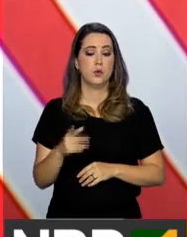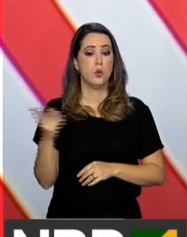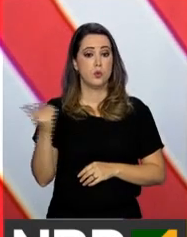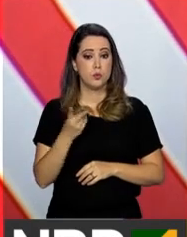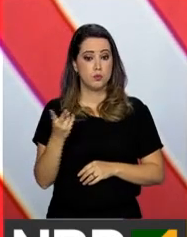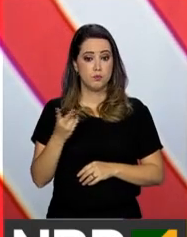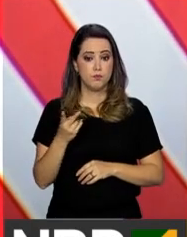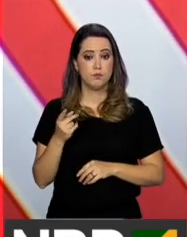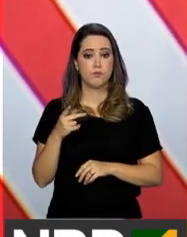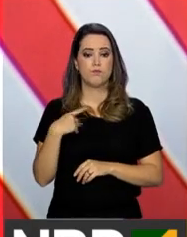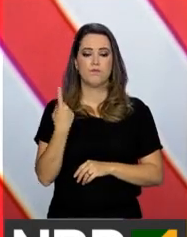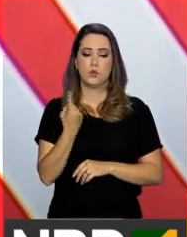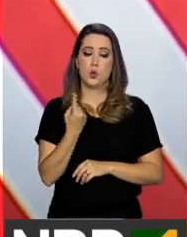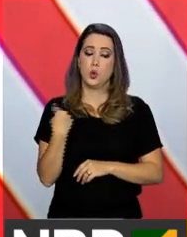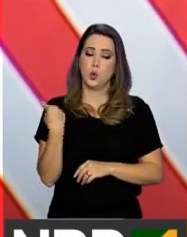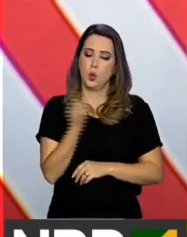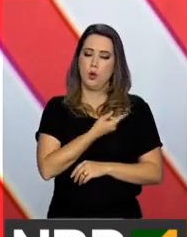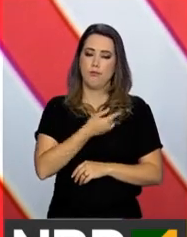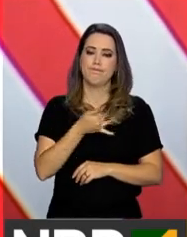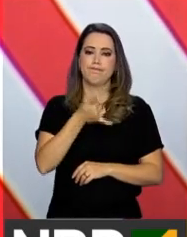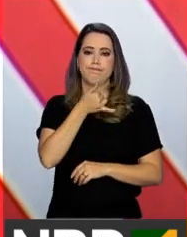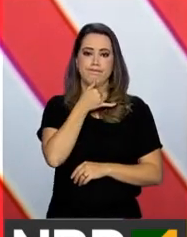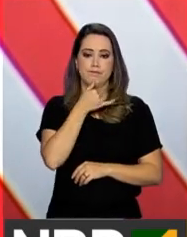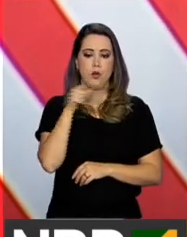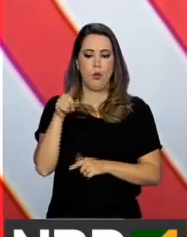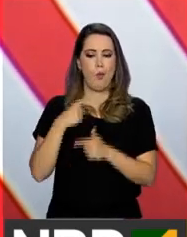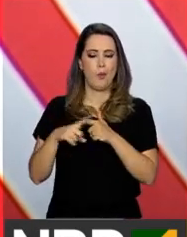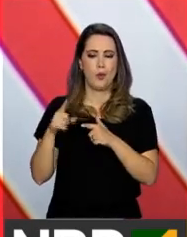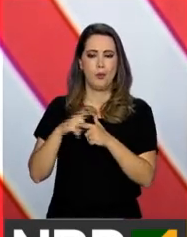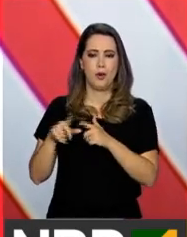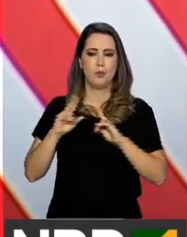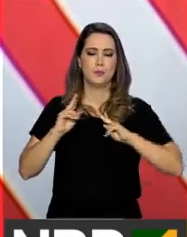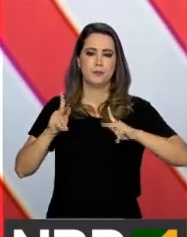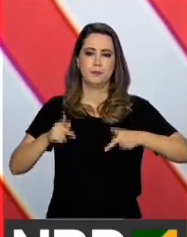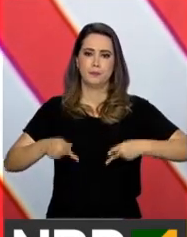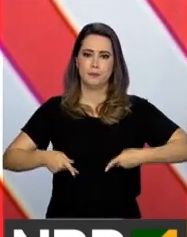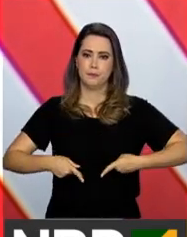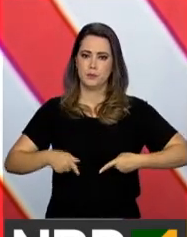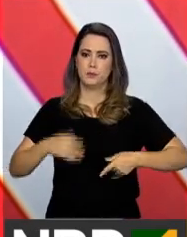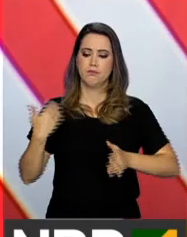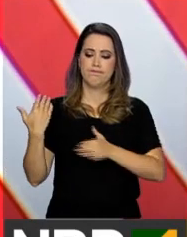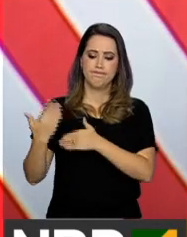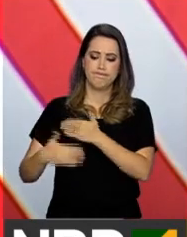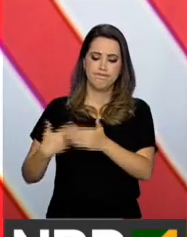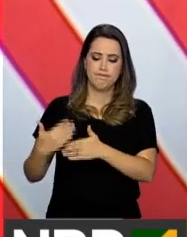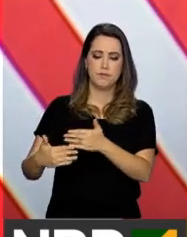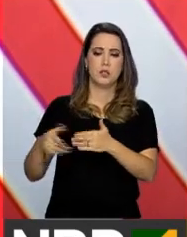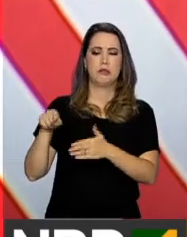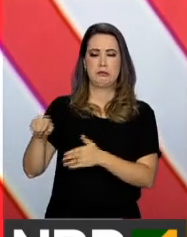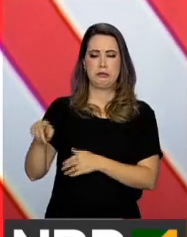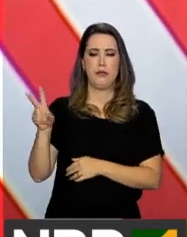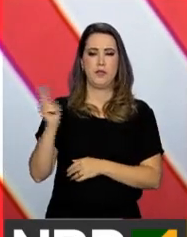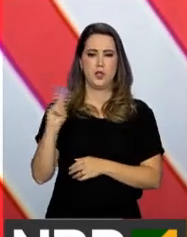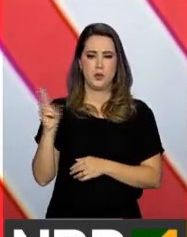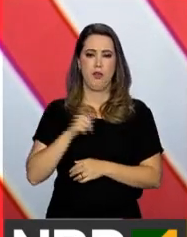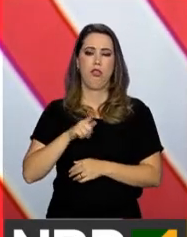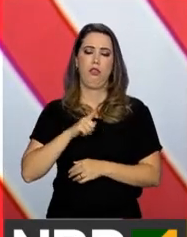Ambos lamentamos a crise humanitária que atravessa a